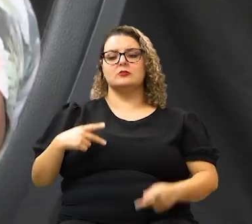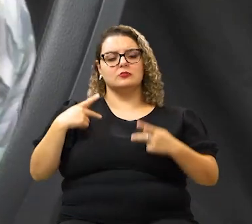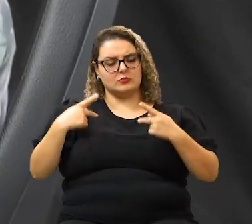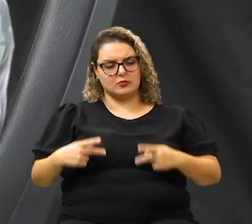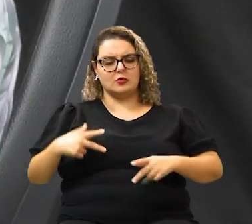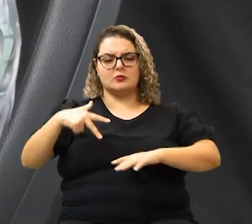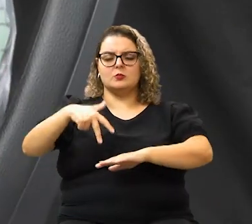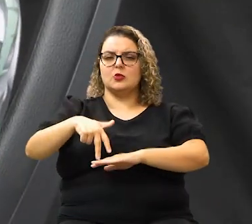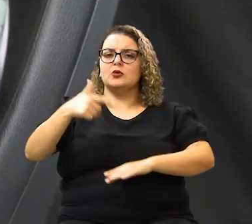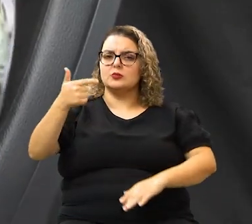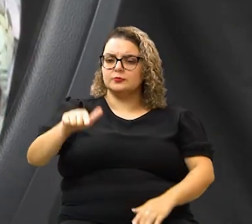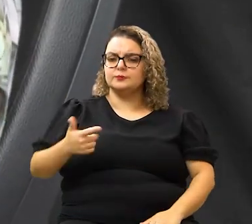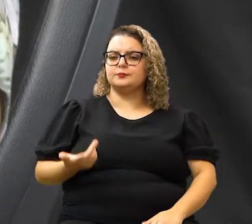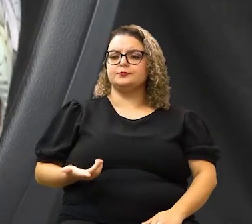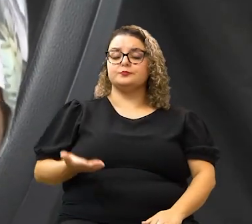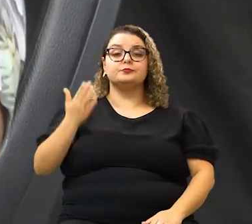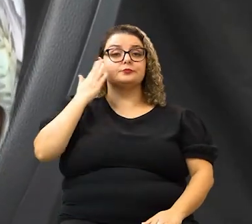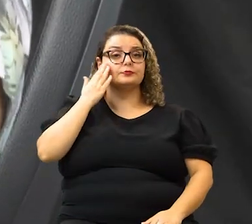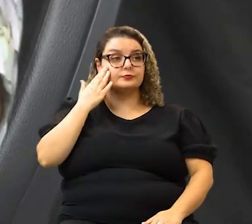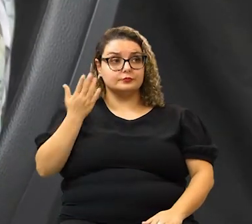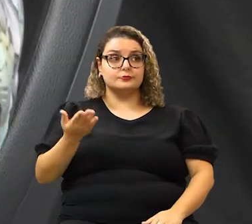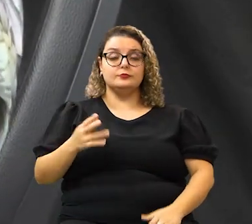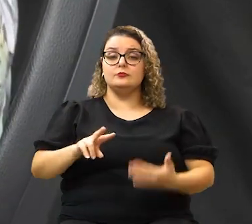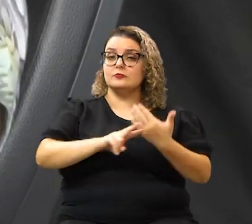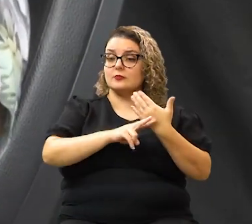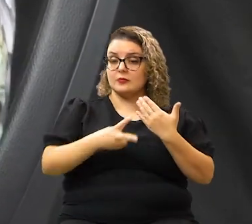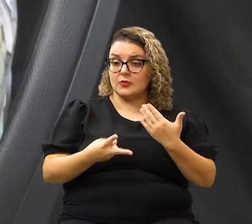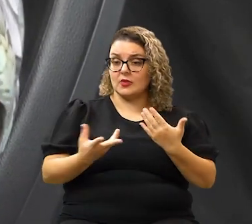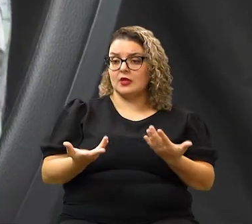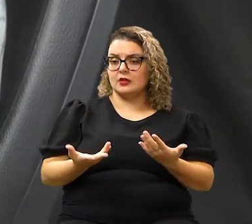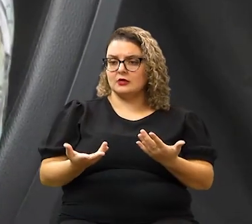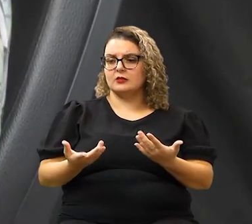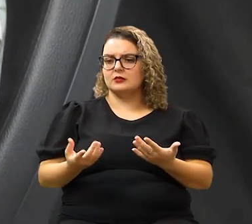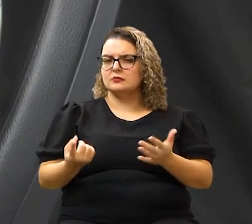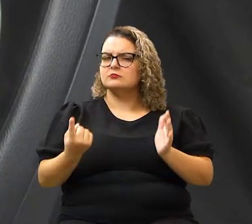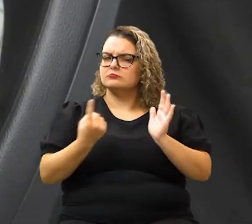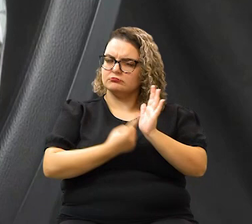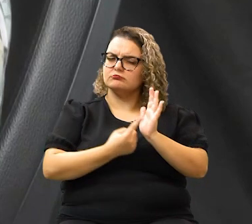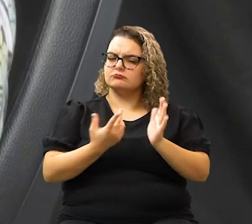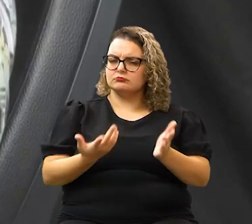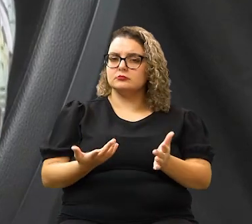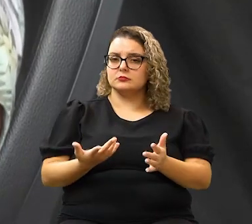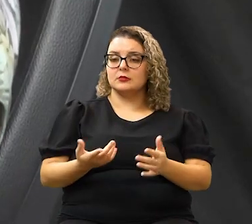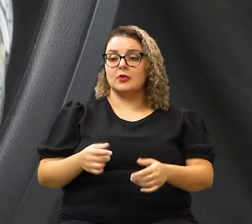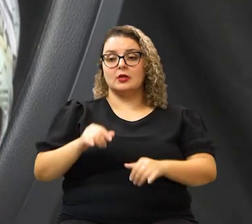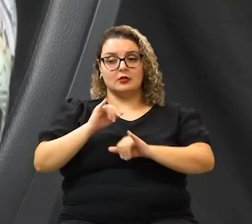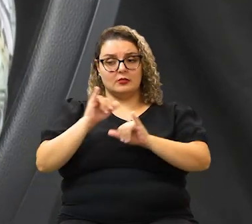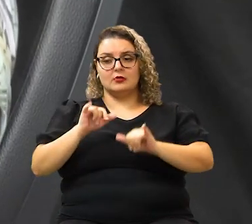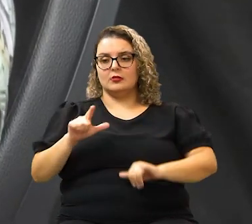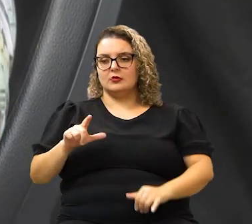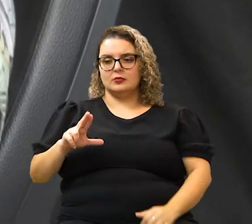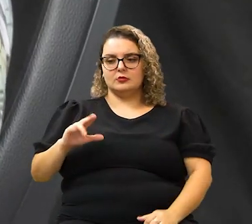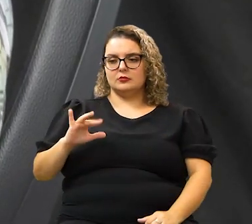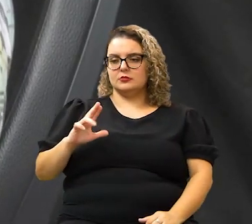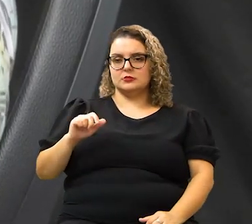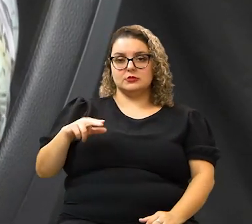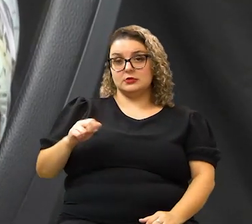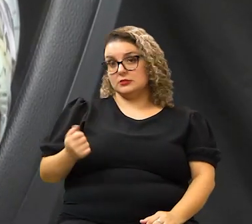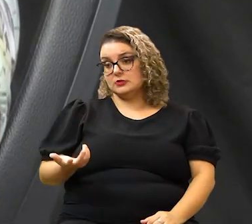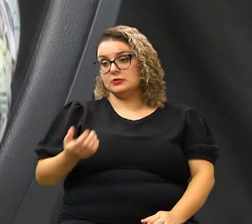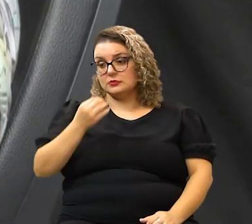tudo o que implicava. Então isso foi muito marcante. E aí fazer campanha para a Luciana foi uma coisa, né, muito